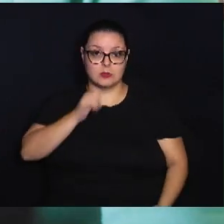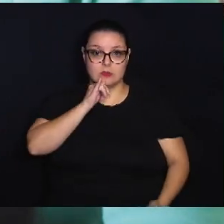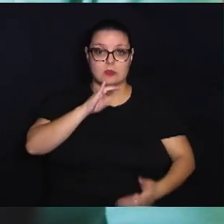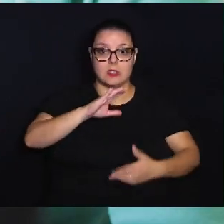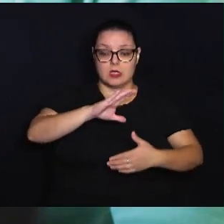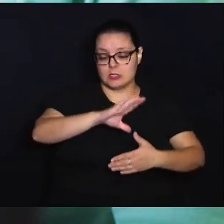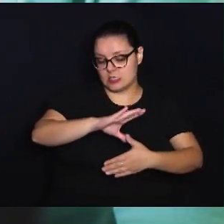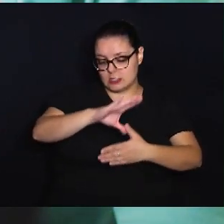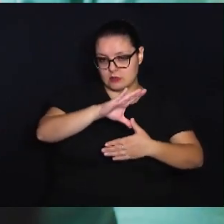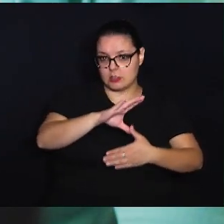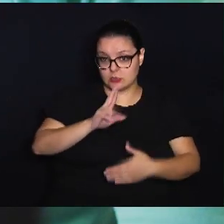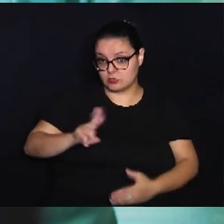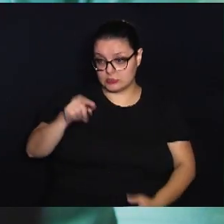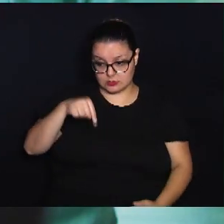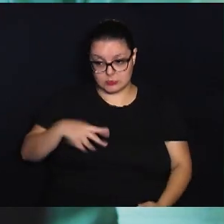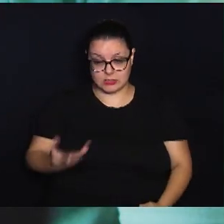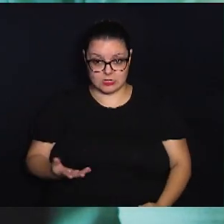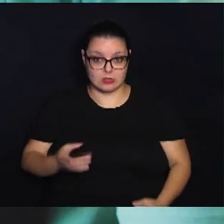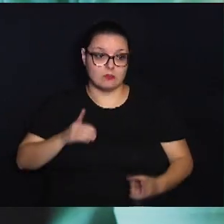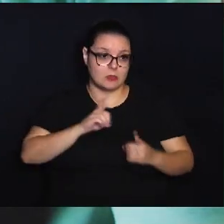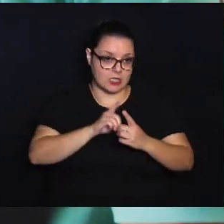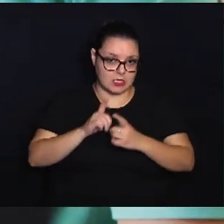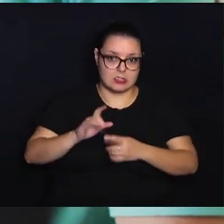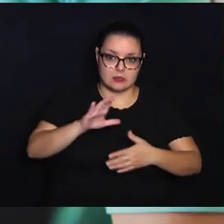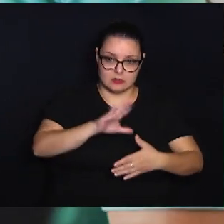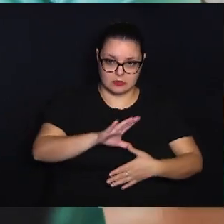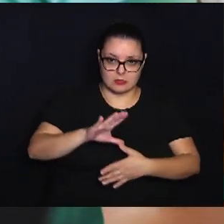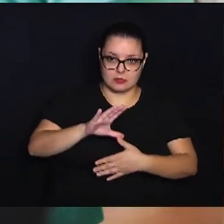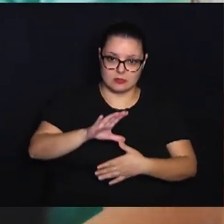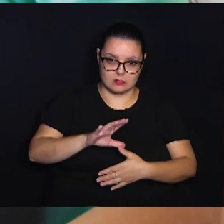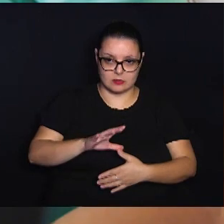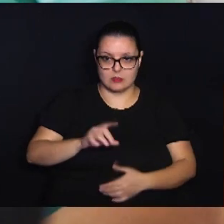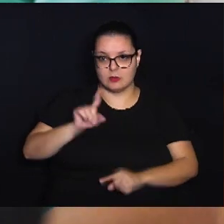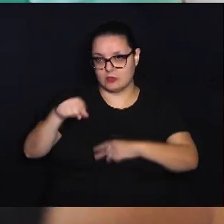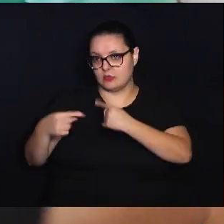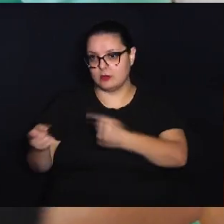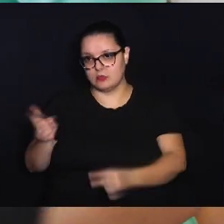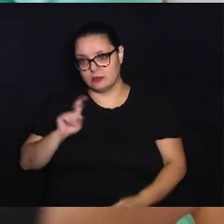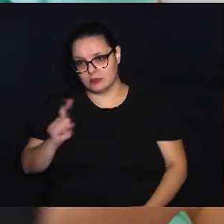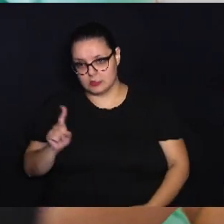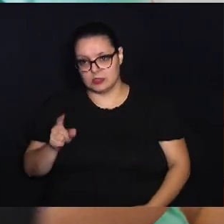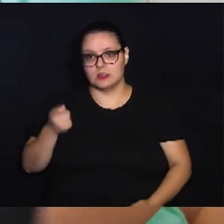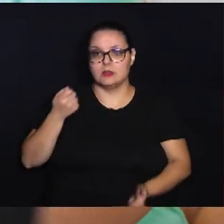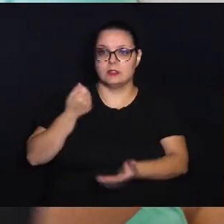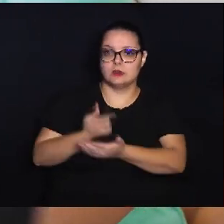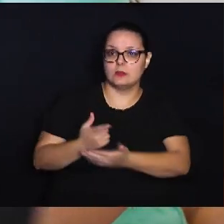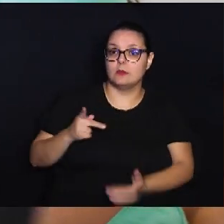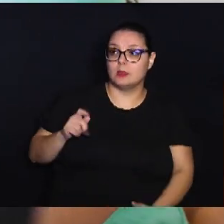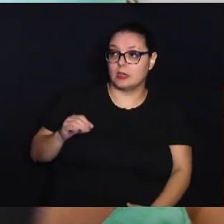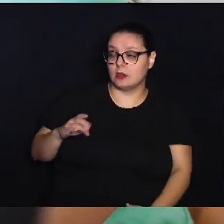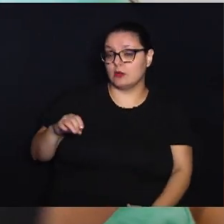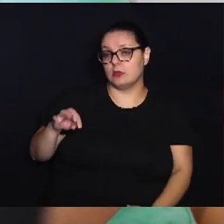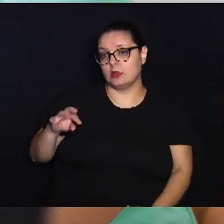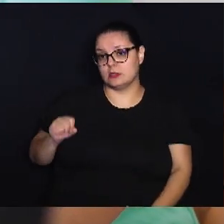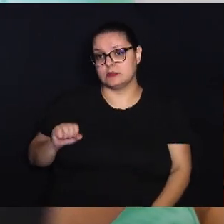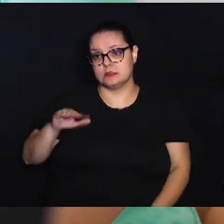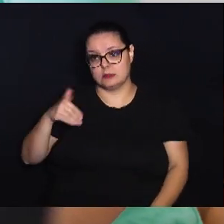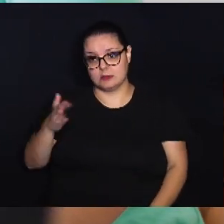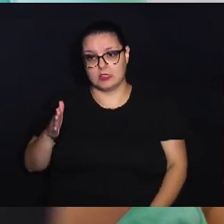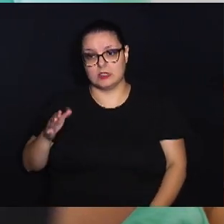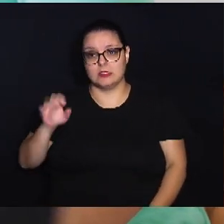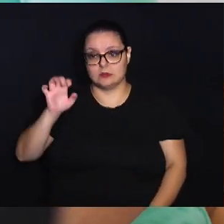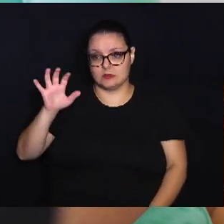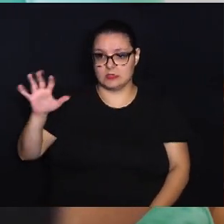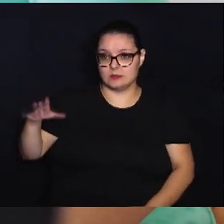exemplo, nas Américas, algumas operadoras que usamos aqui atendem nas Américas. Outras não, então você tem que comprar pacotes à parte. Vai para a